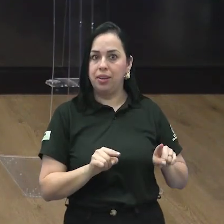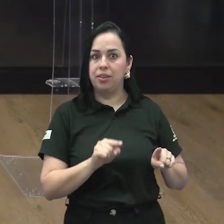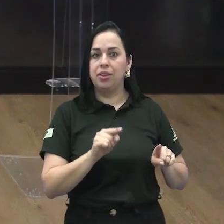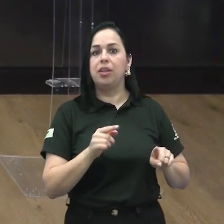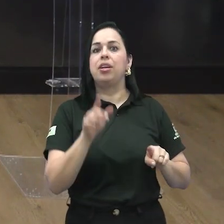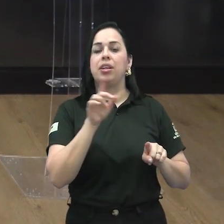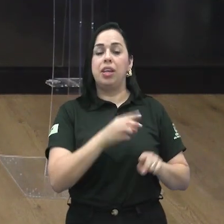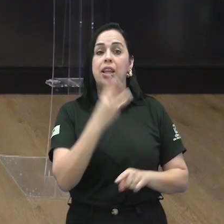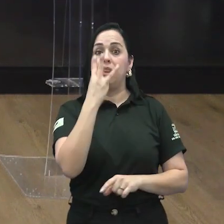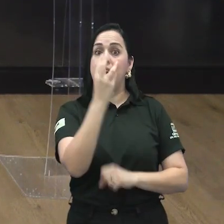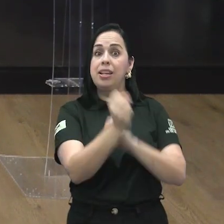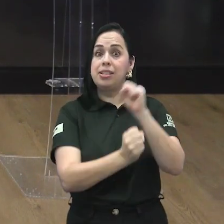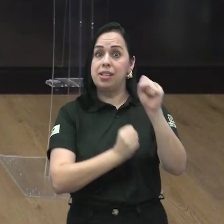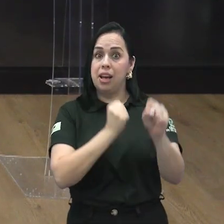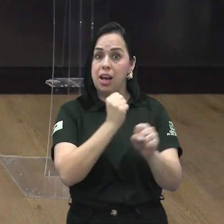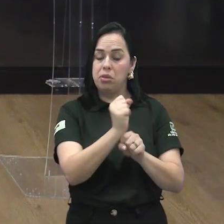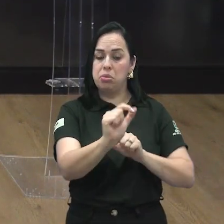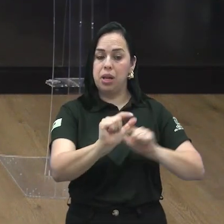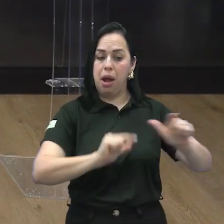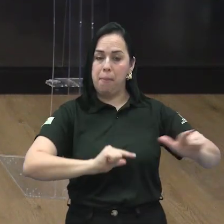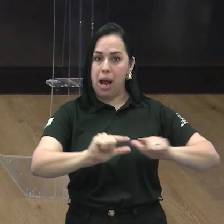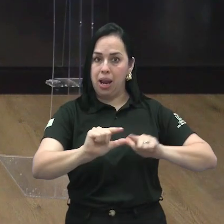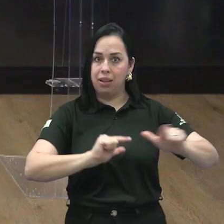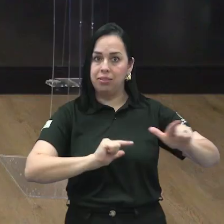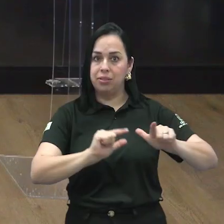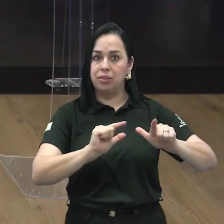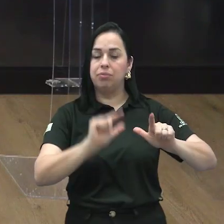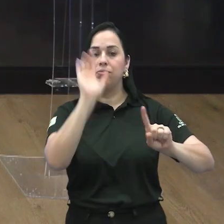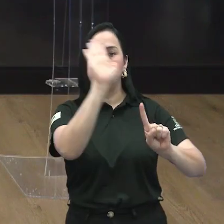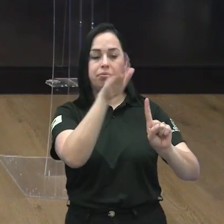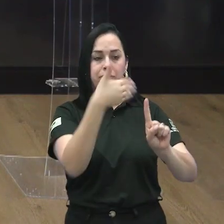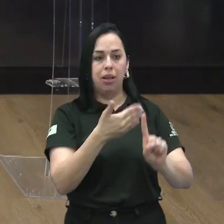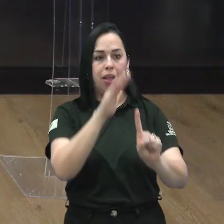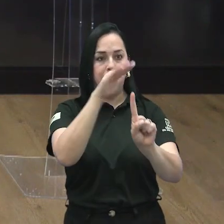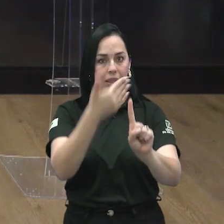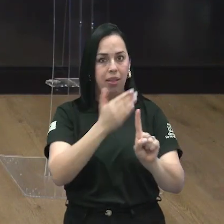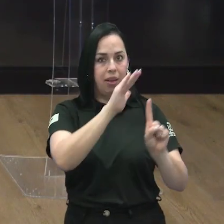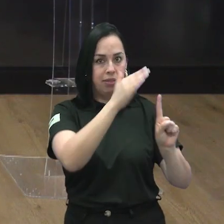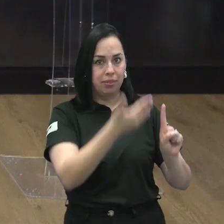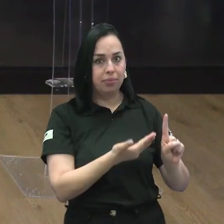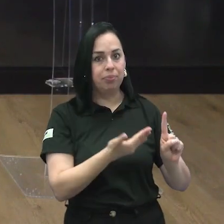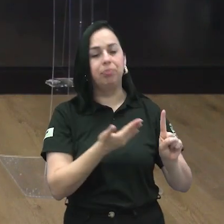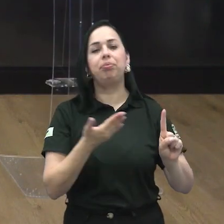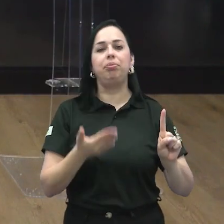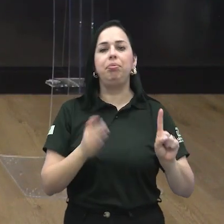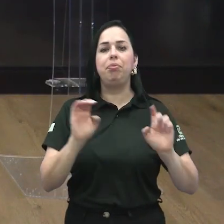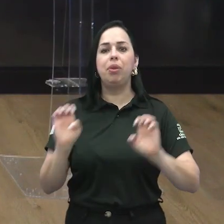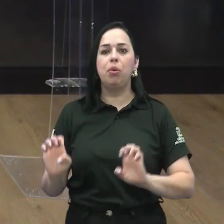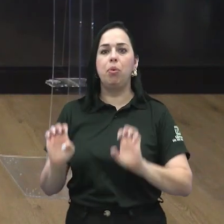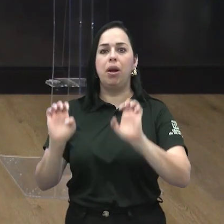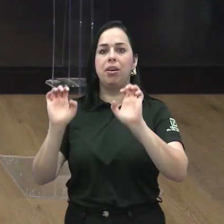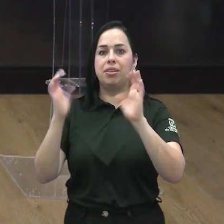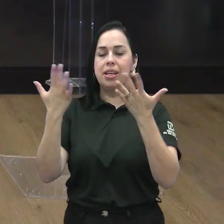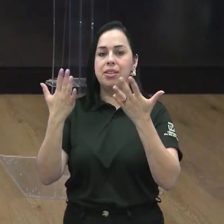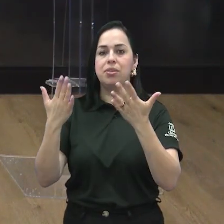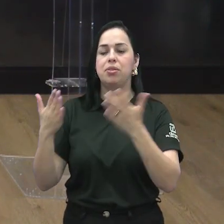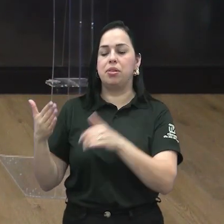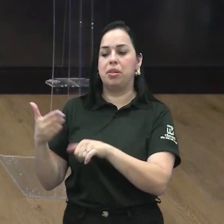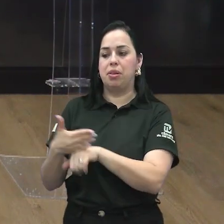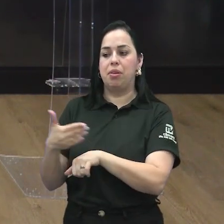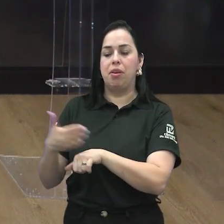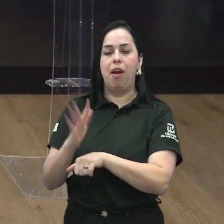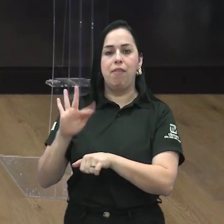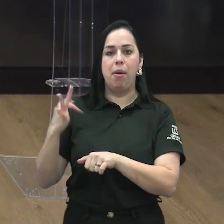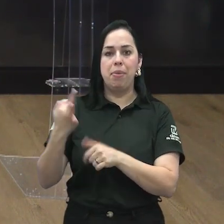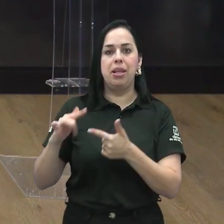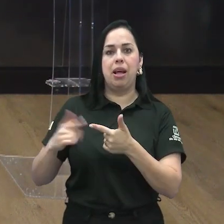municipais que completaram 3 anos de serviços prestados à Câmara receberam uma homenagem aqui na casa. O evento contou com a presença